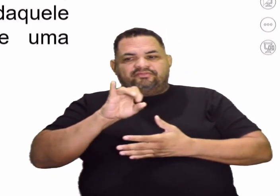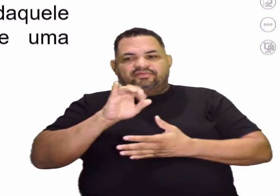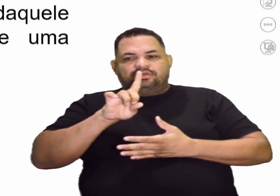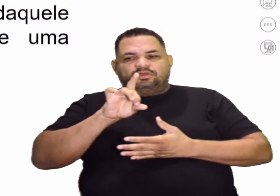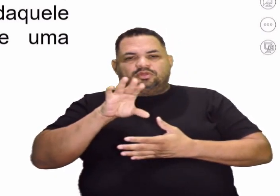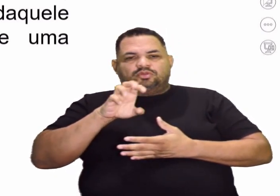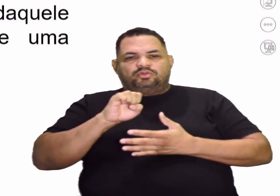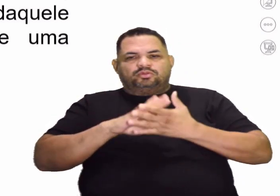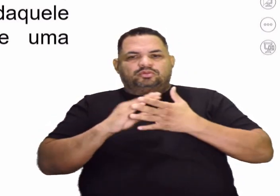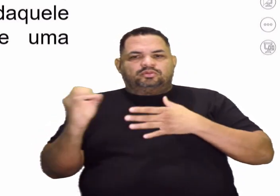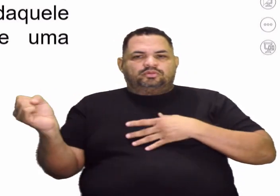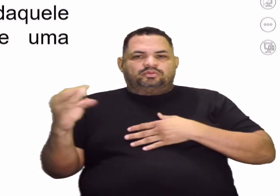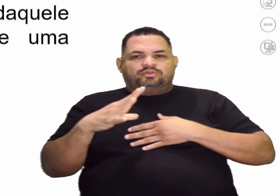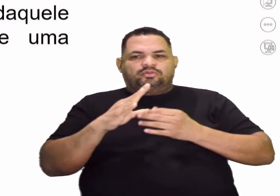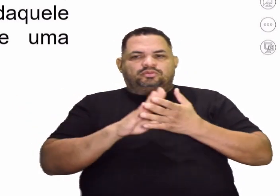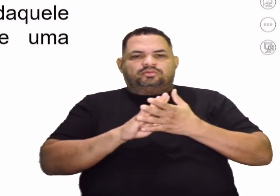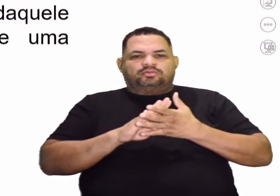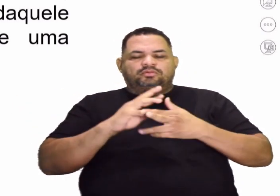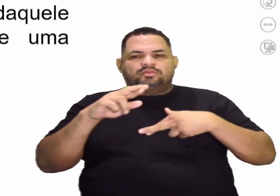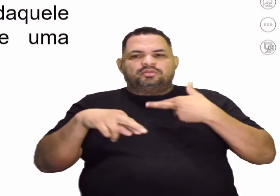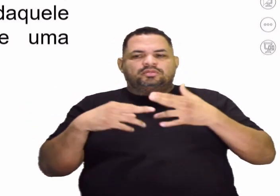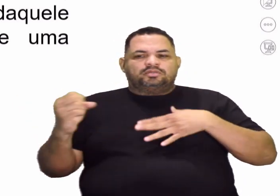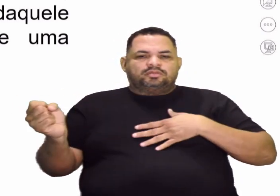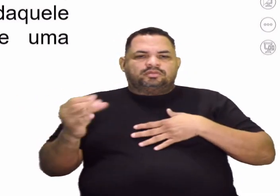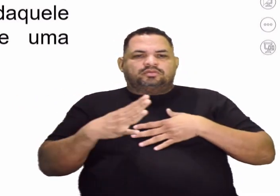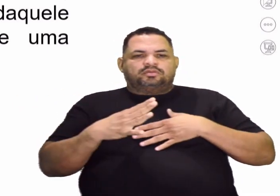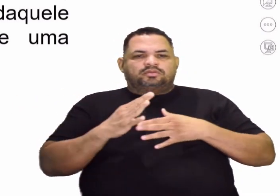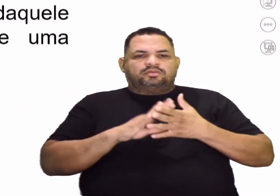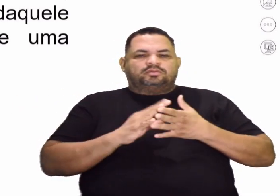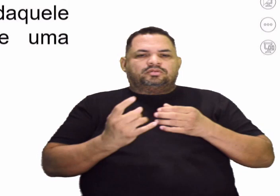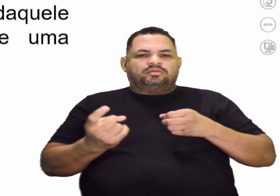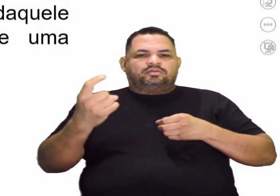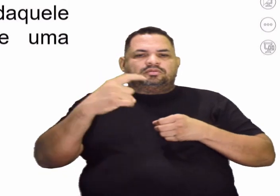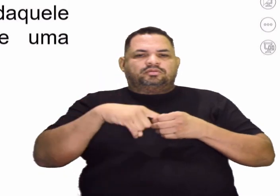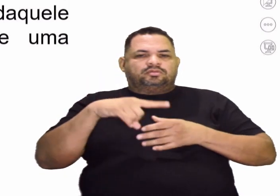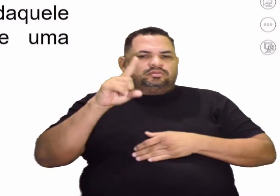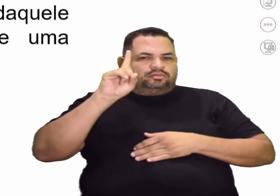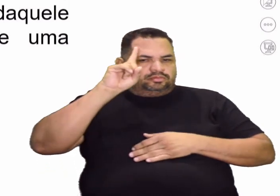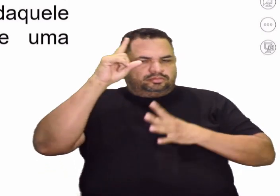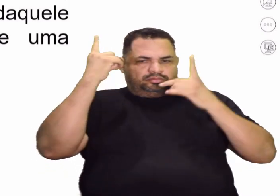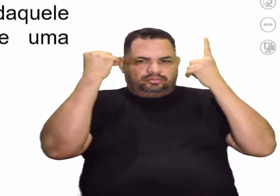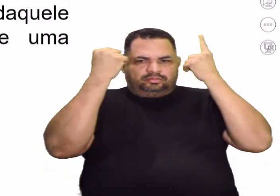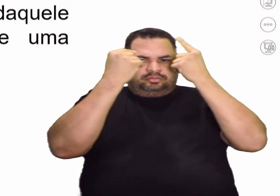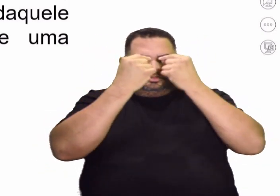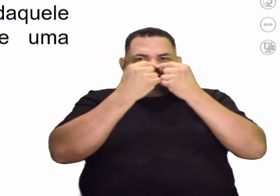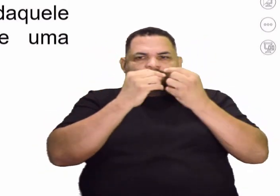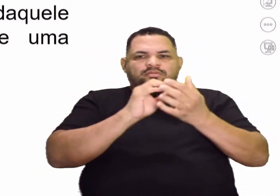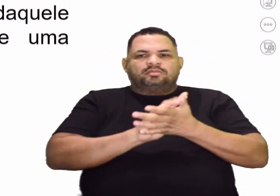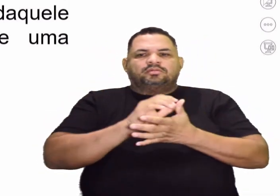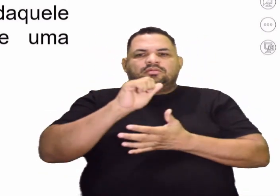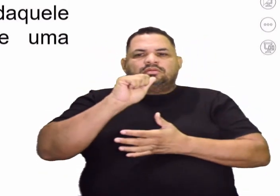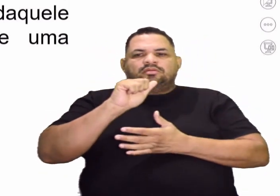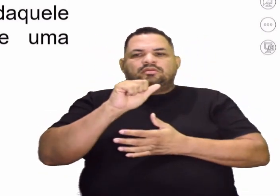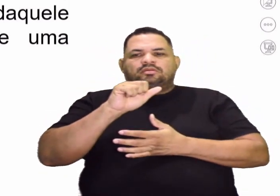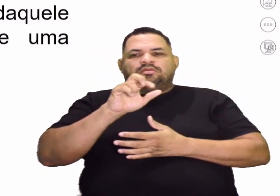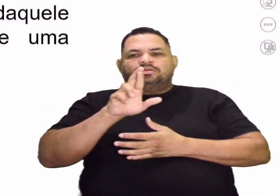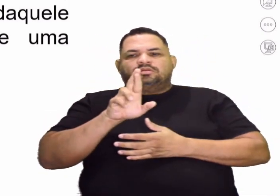Surgimento de uma nova concepção de virtude renascentista. Resgate de ideia grega, que é